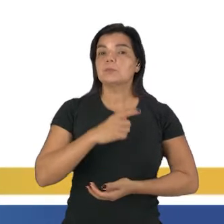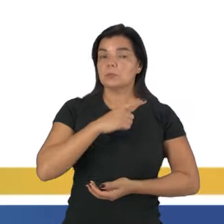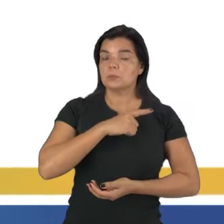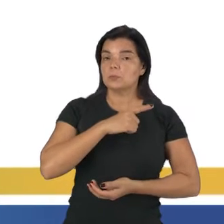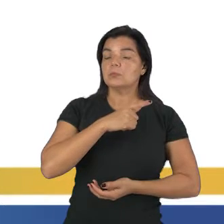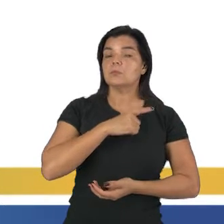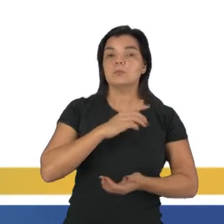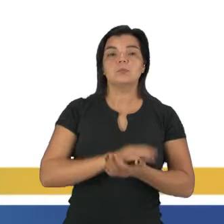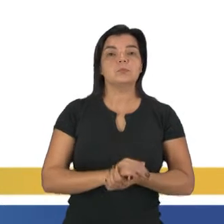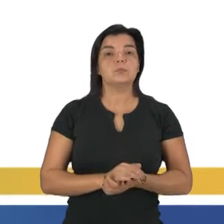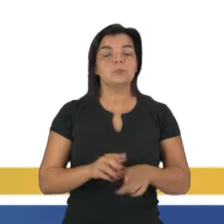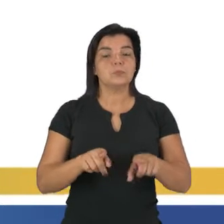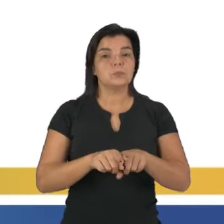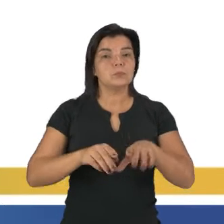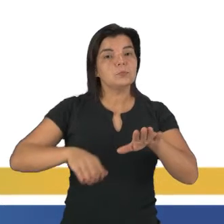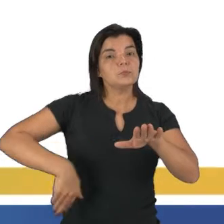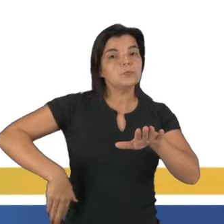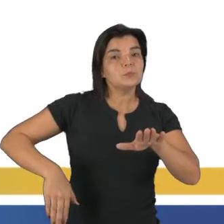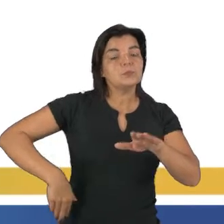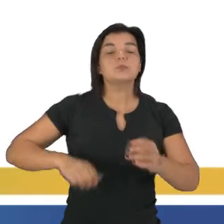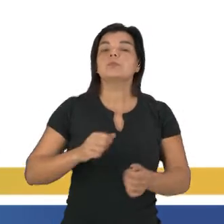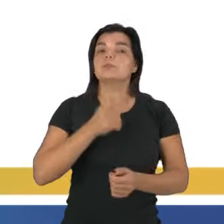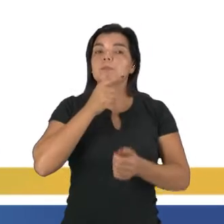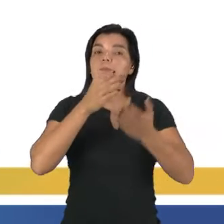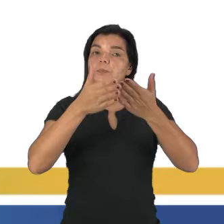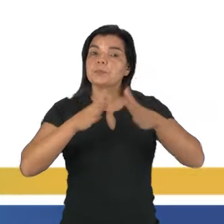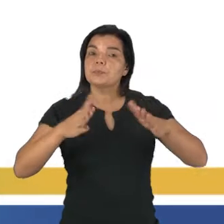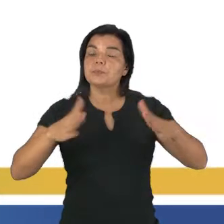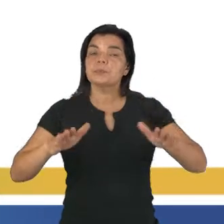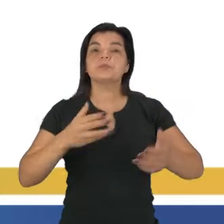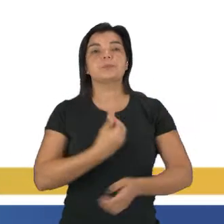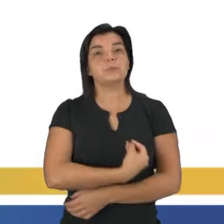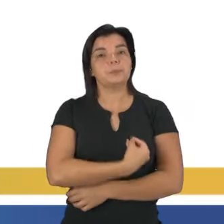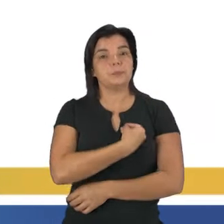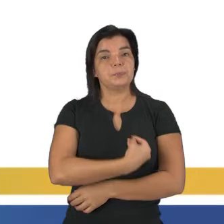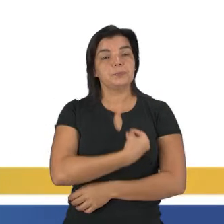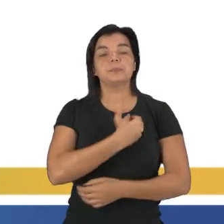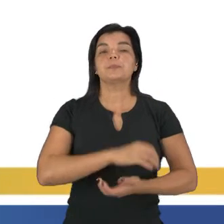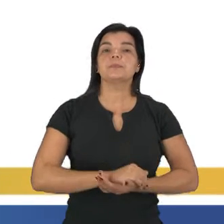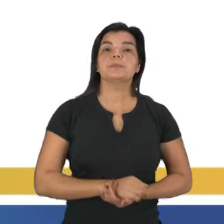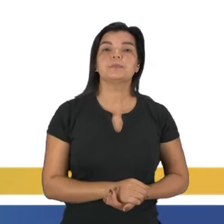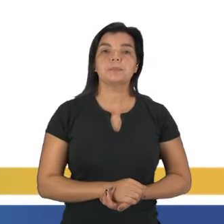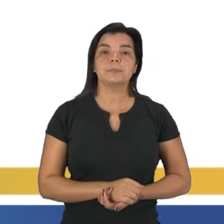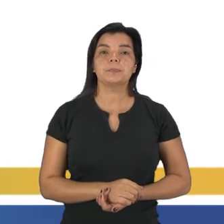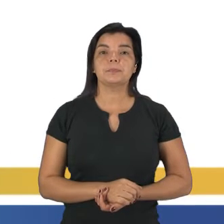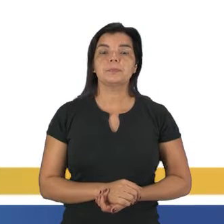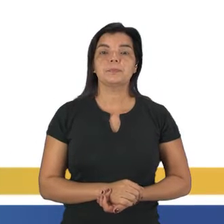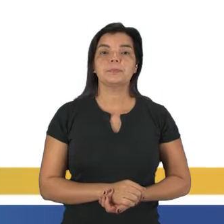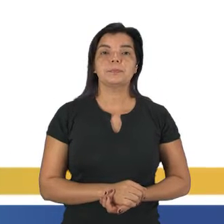tem praias litorâneas, que tem o mar ali bem presente.